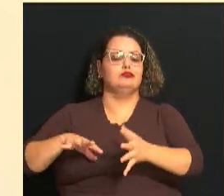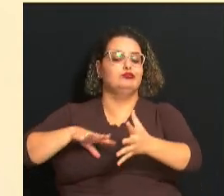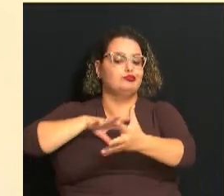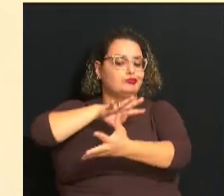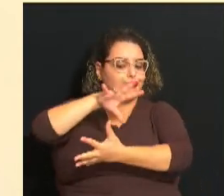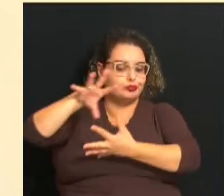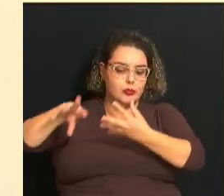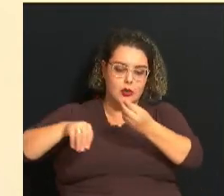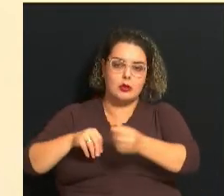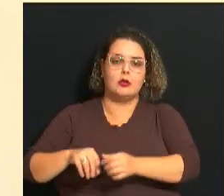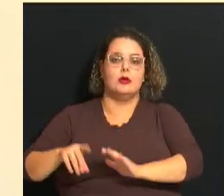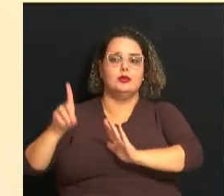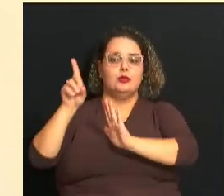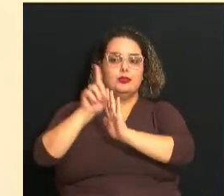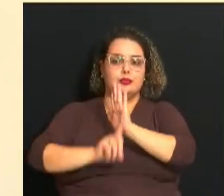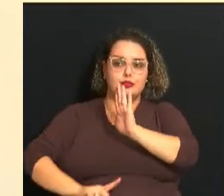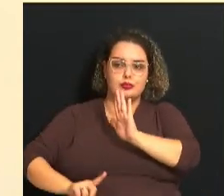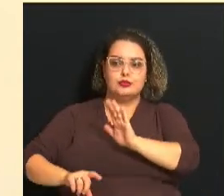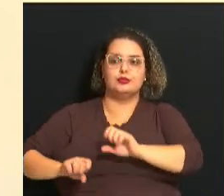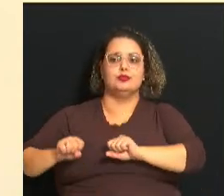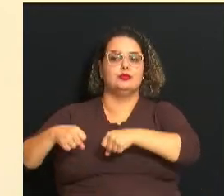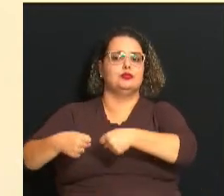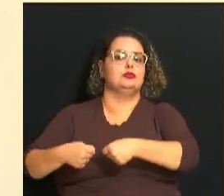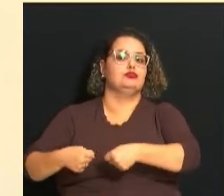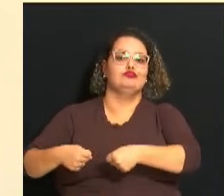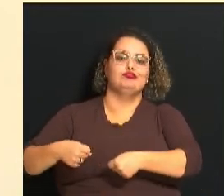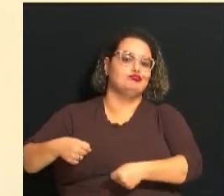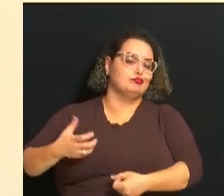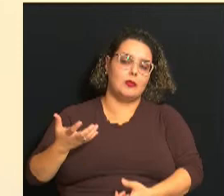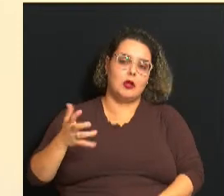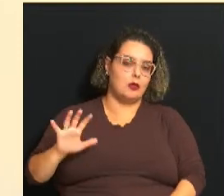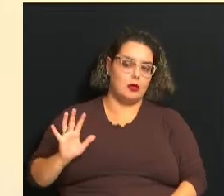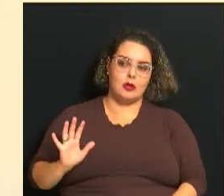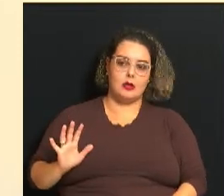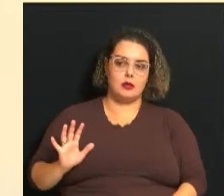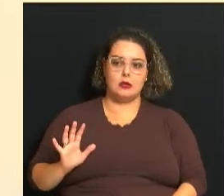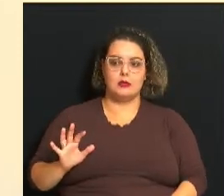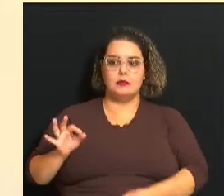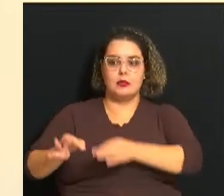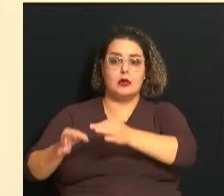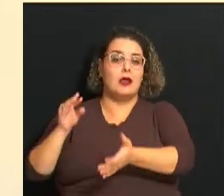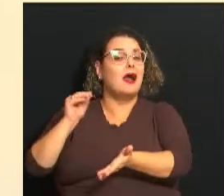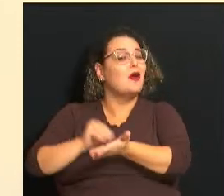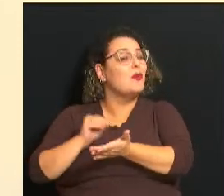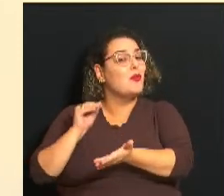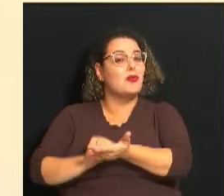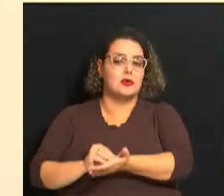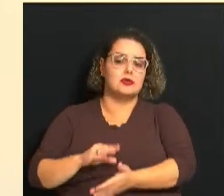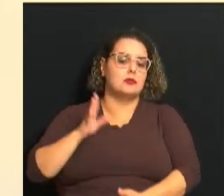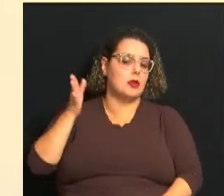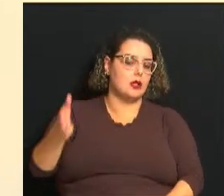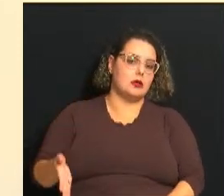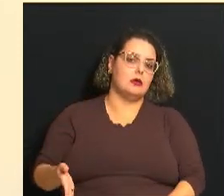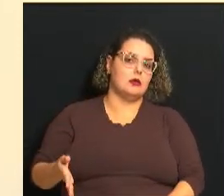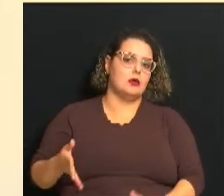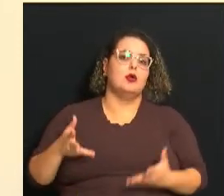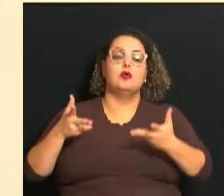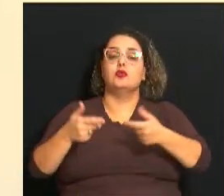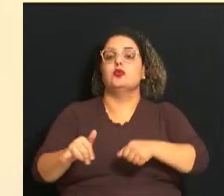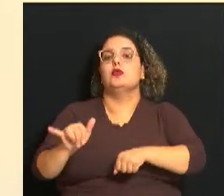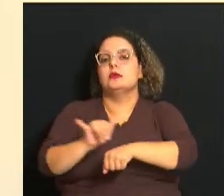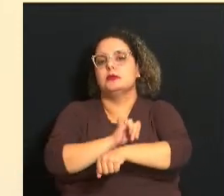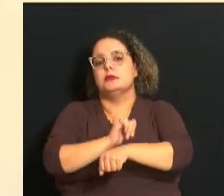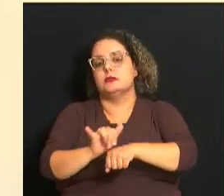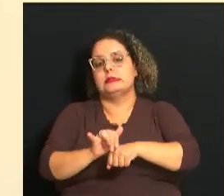pelos direitos né não é um espaço que a gente prefere a gente fala que a via judicial é a última via quando esgotadas todas as outras formas